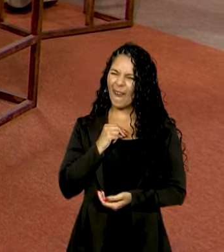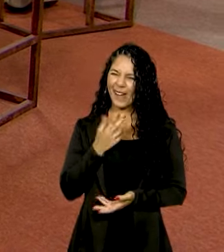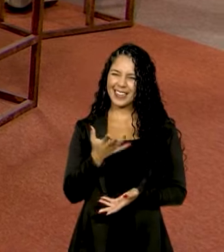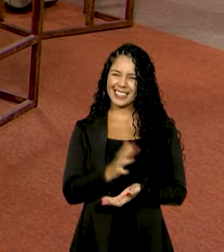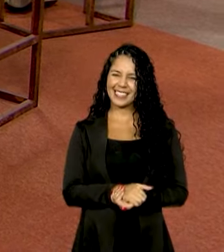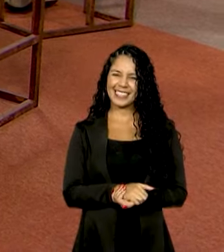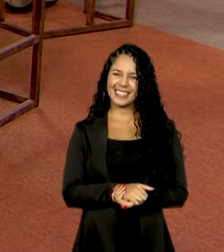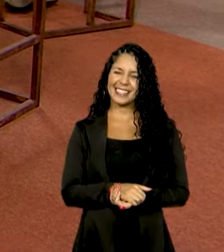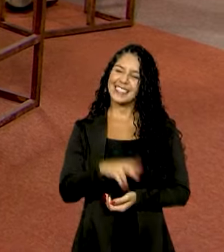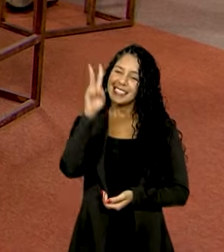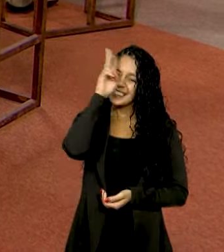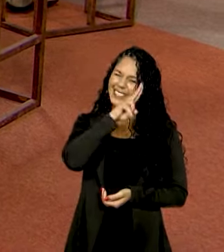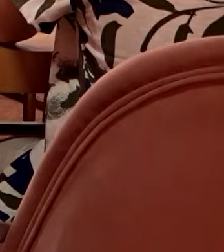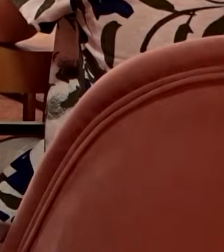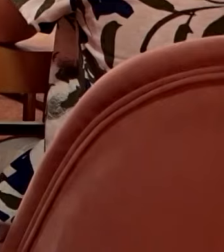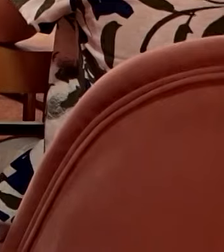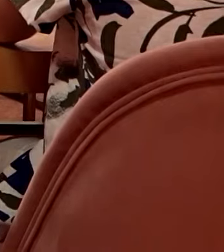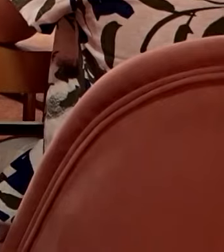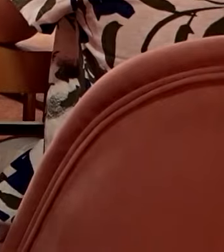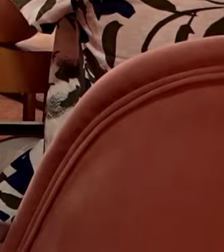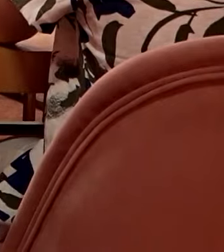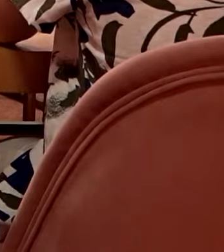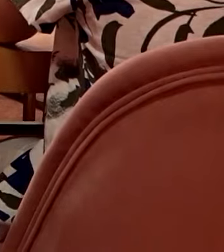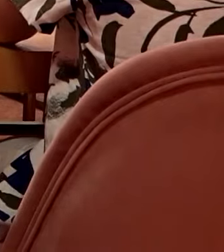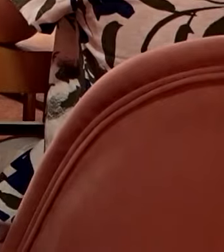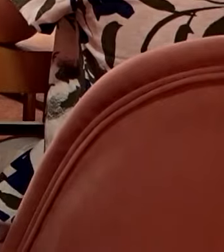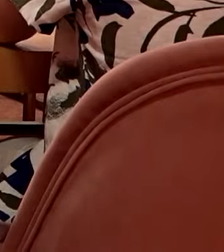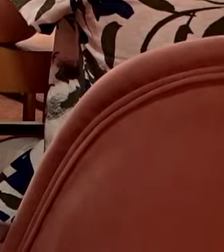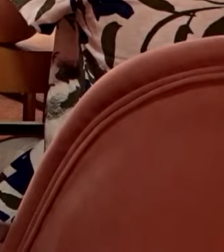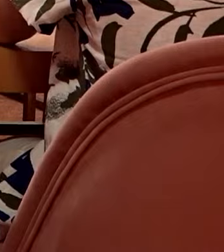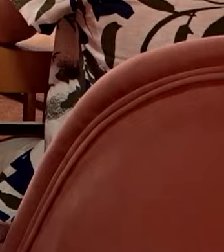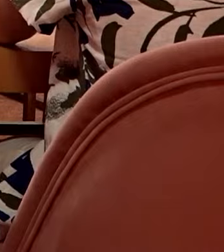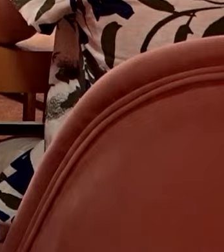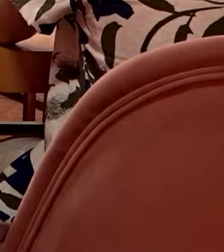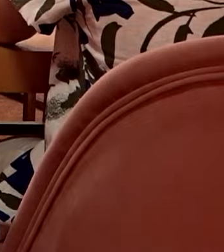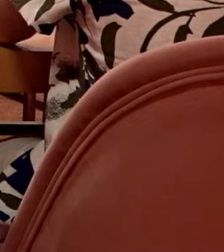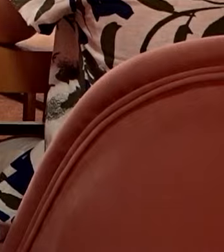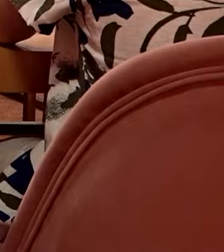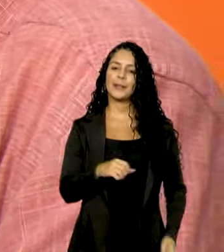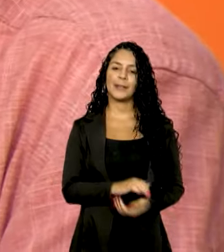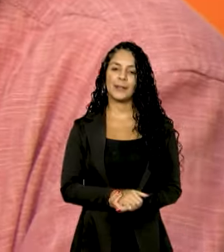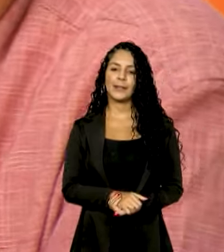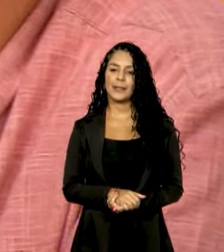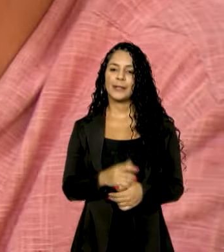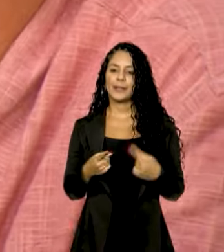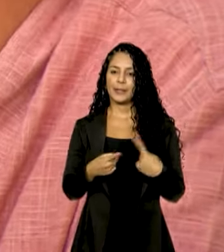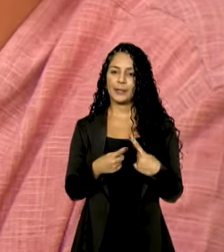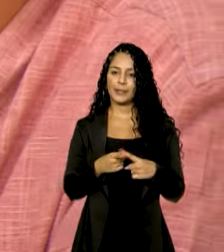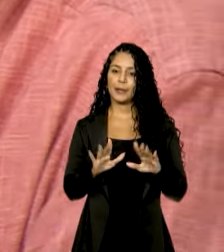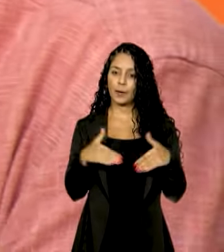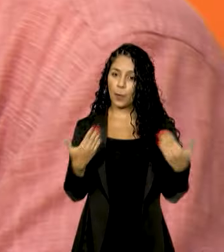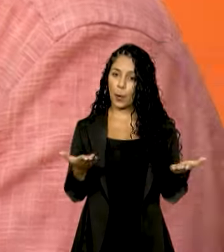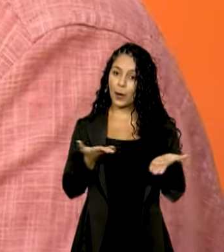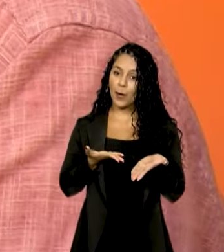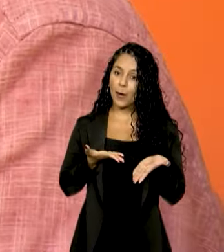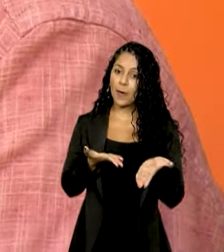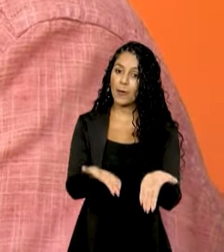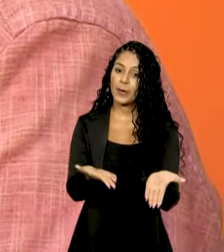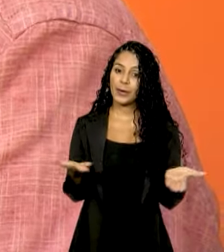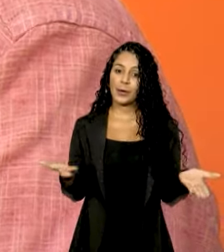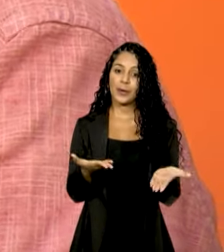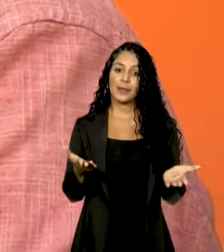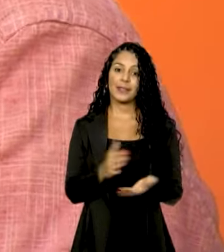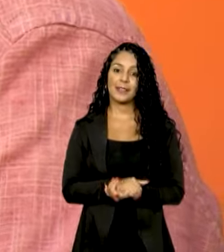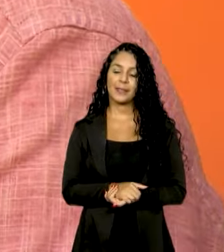Senhora! Ai, que história gostosa! Você que fez tudo, Curvelo! Fiz. Quando me convidaram pra vir hoje, né?